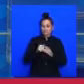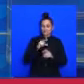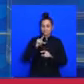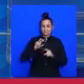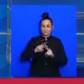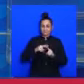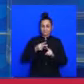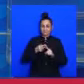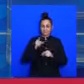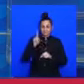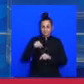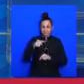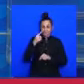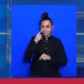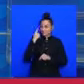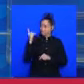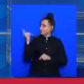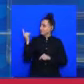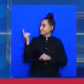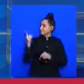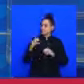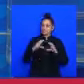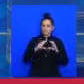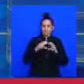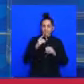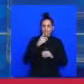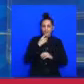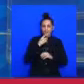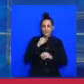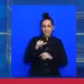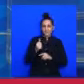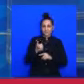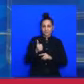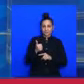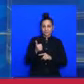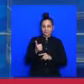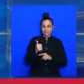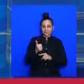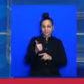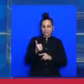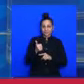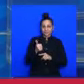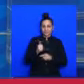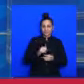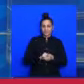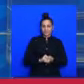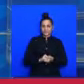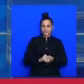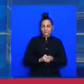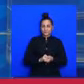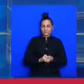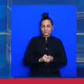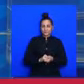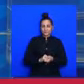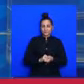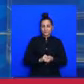sorteio da Dupla Sena bola vermelha número 11 vermelha 11